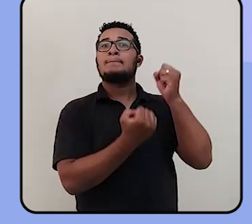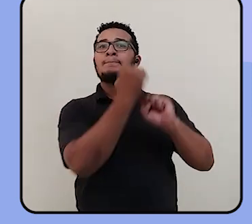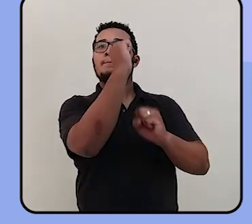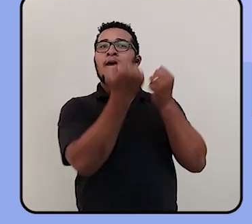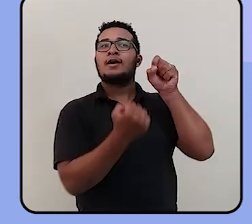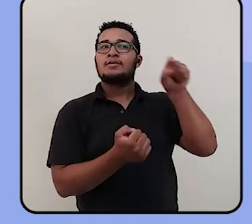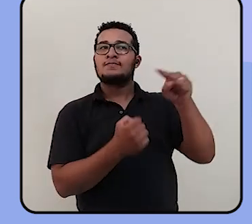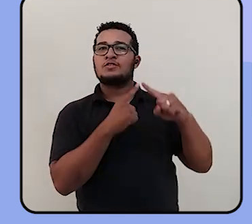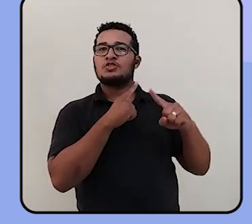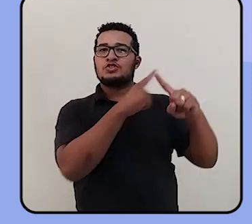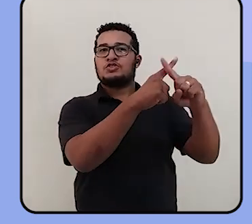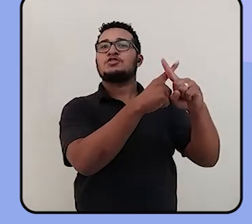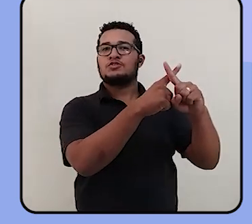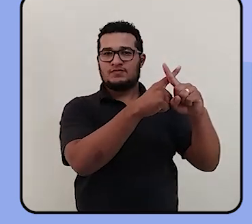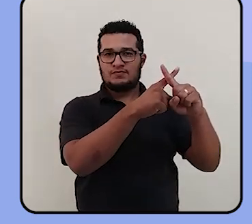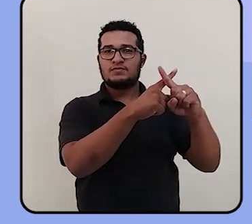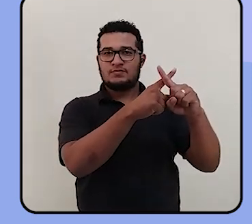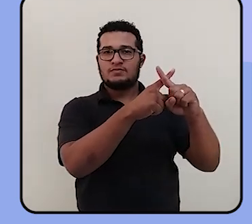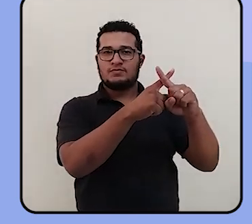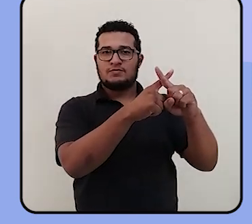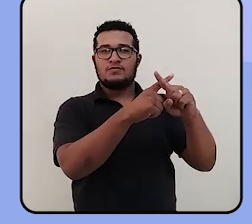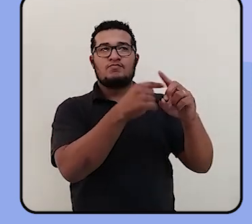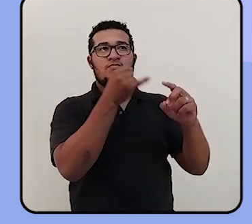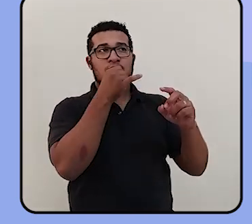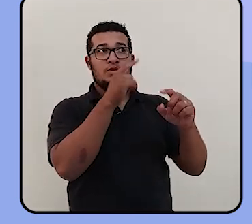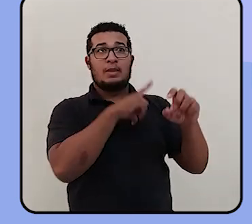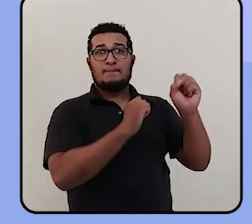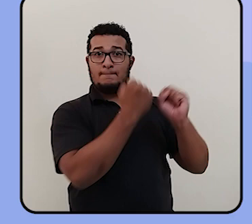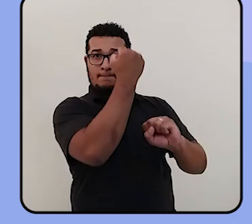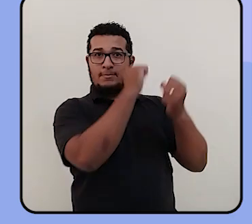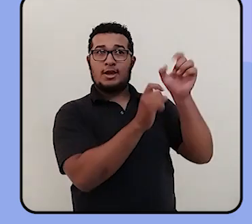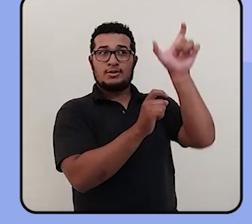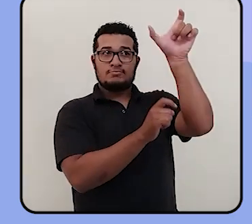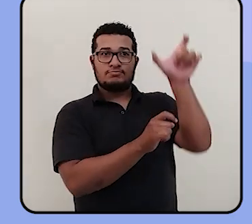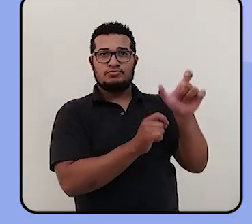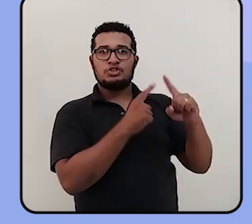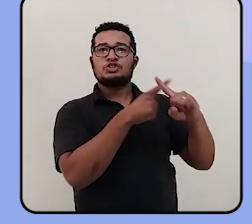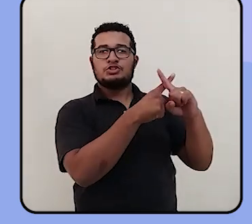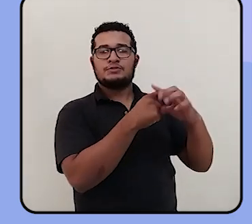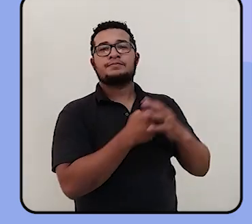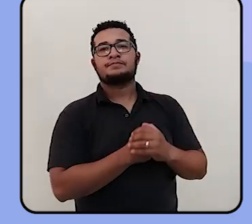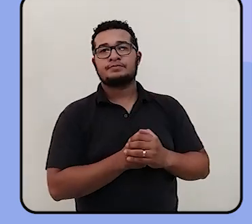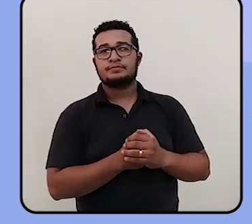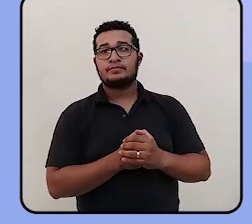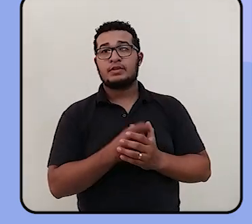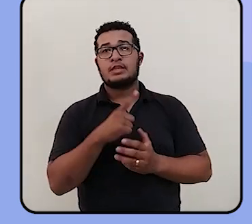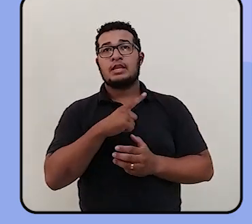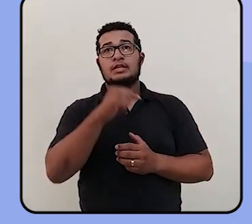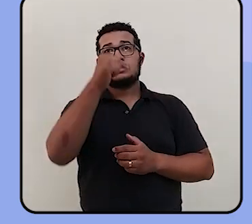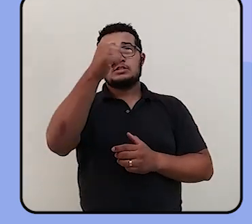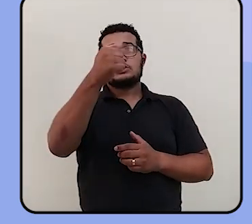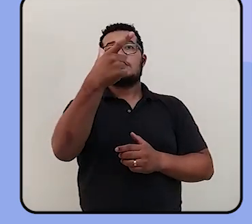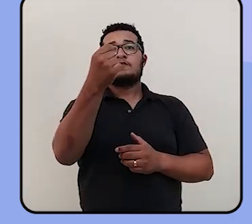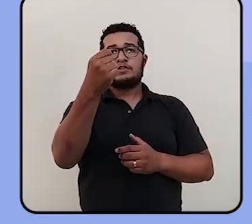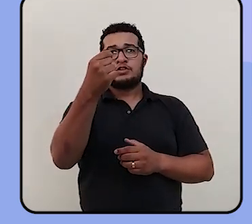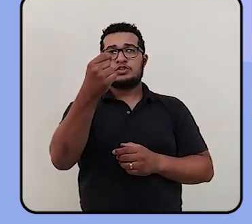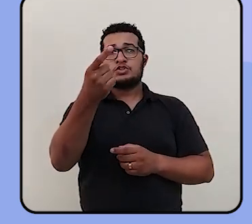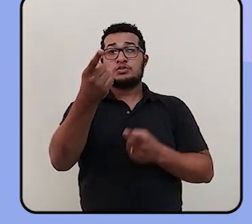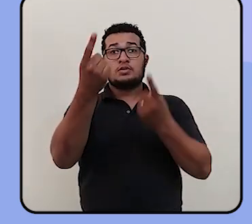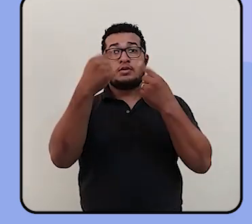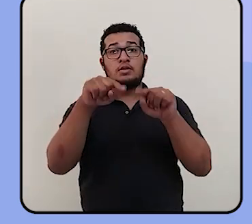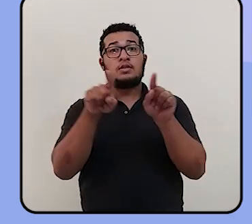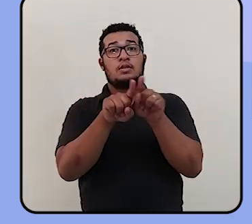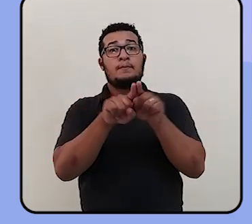dessas máquinas? Então, X vai ali para a coluna de máquinas. Tenho 720 peças